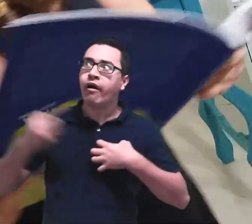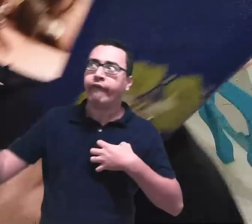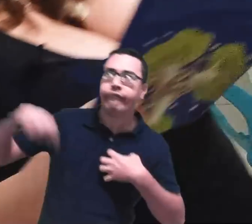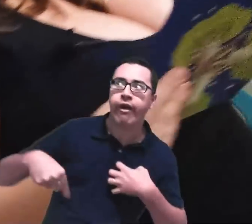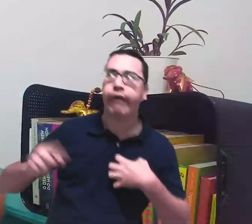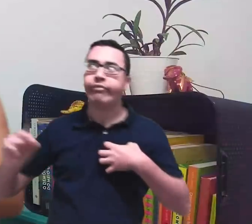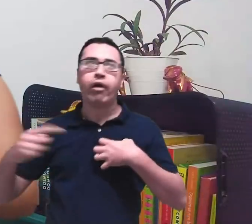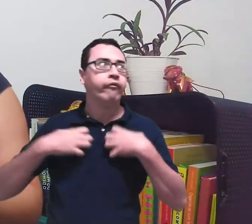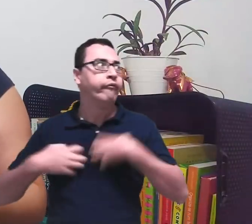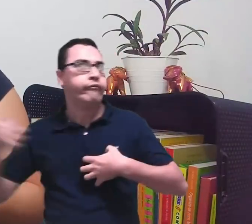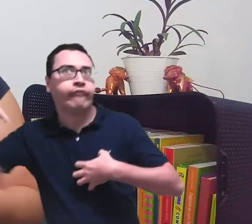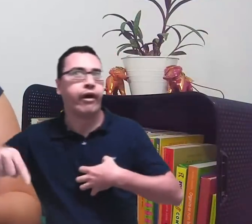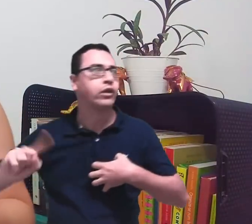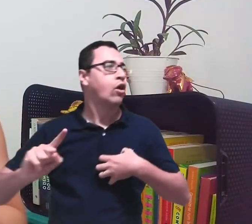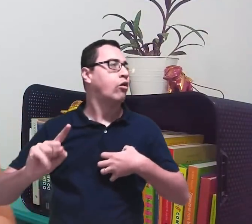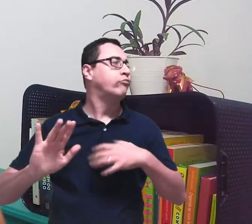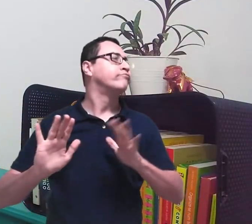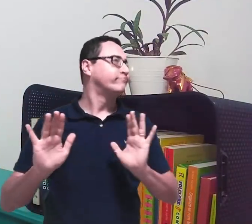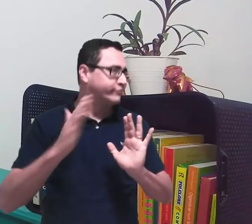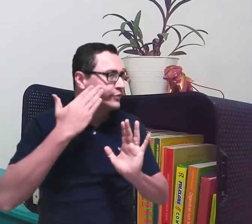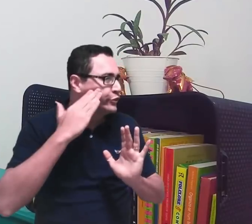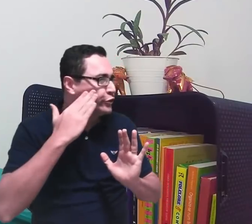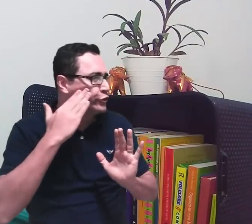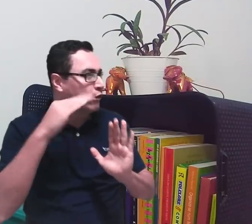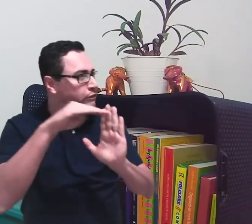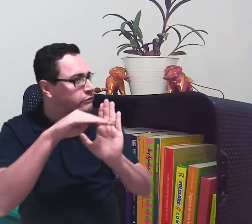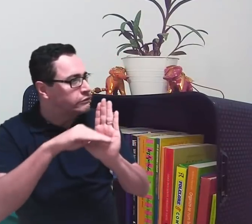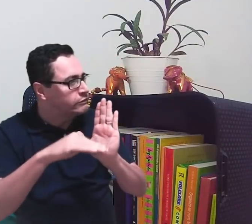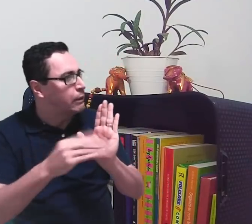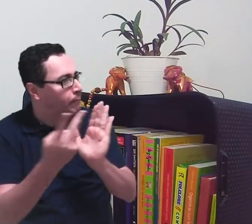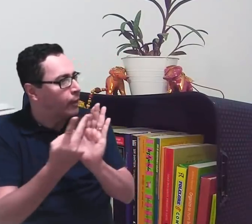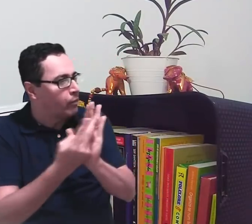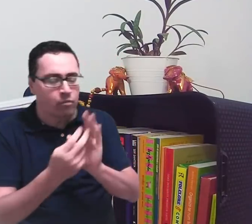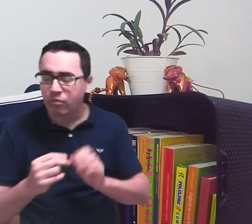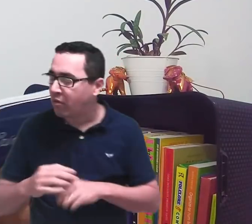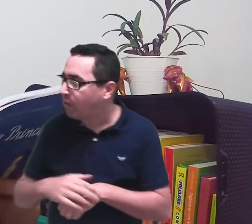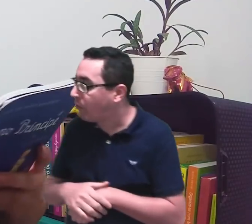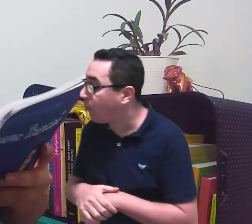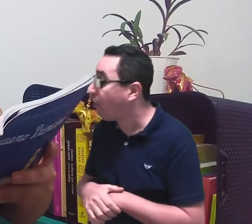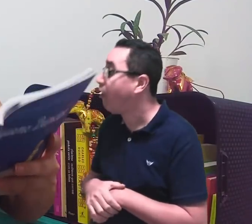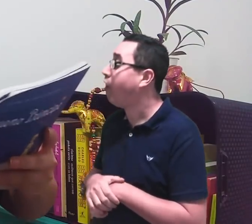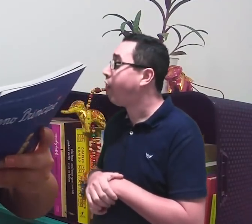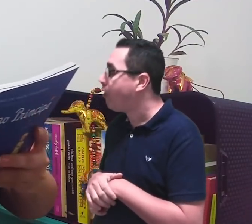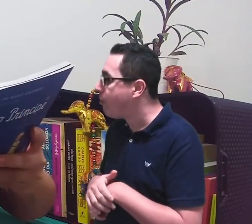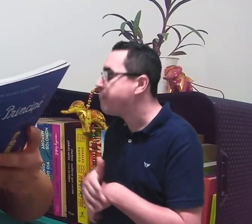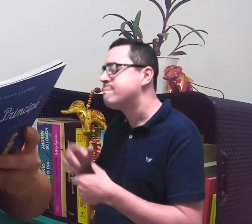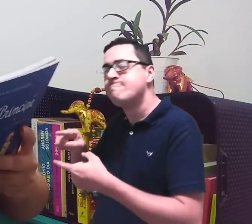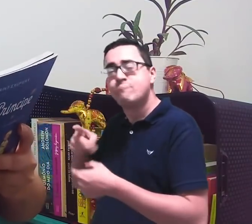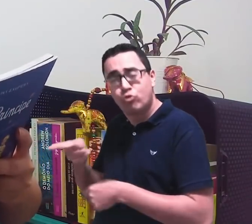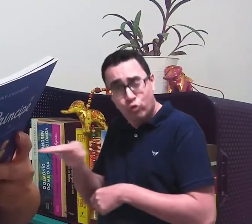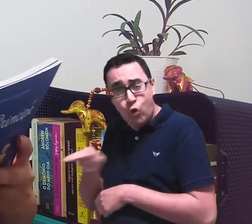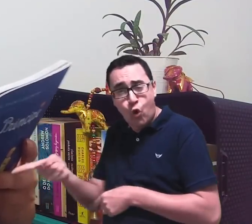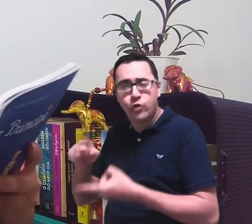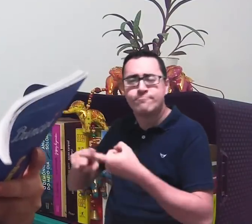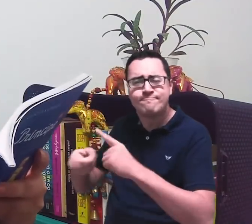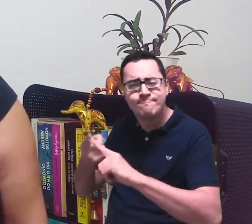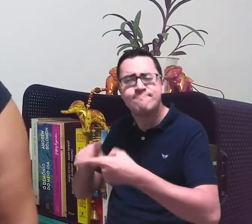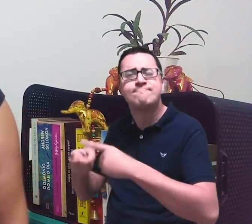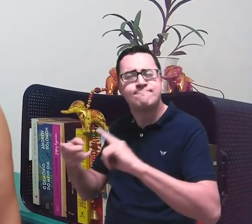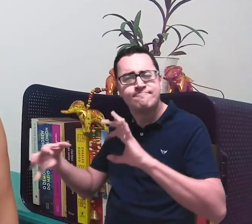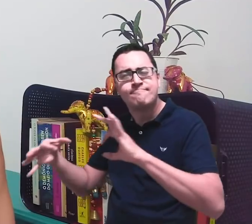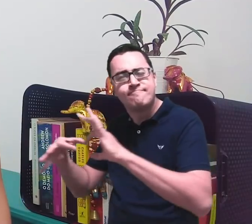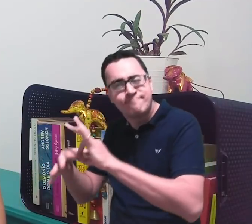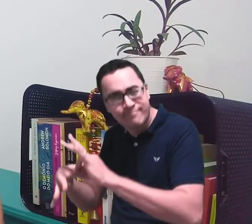E assim, o Pequeno Príncipe cativou a raposa. Mas quando chegou a hora da partida, ela disse: